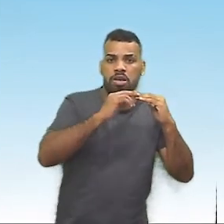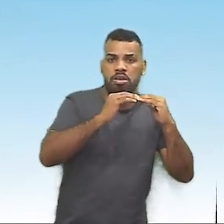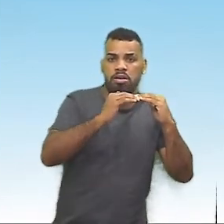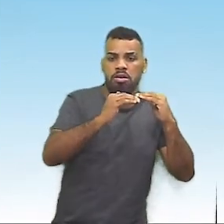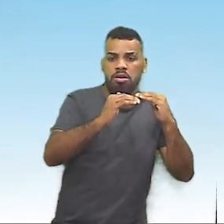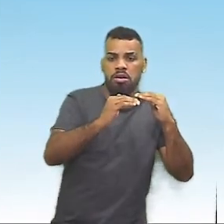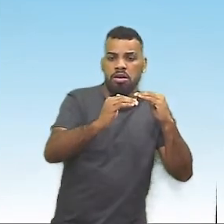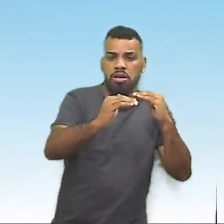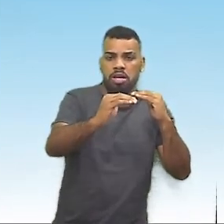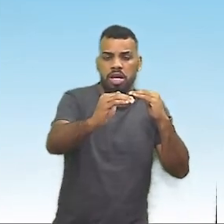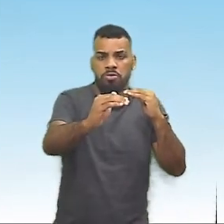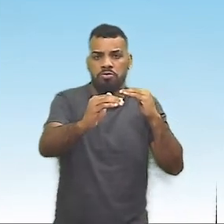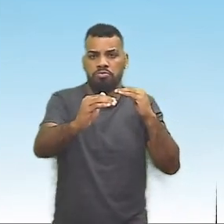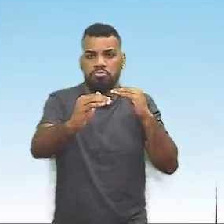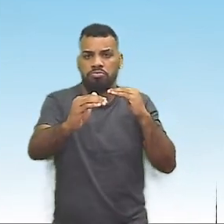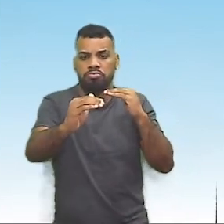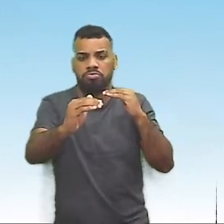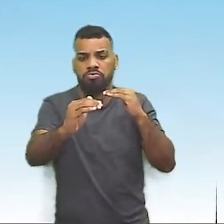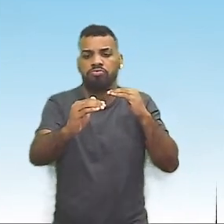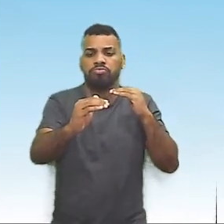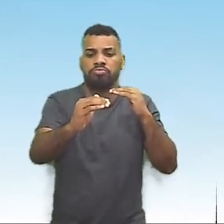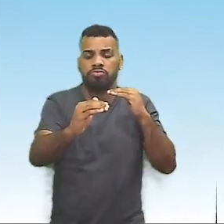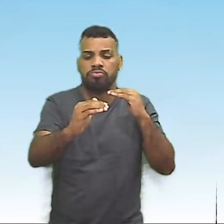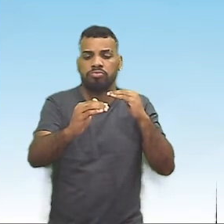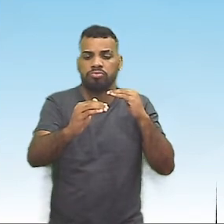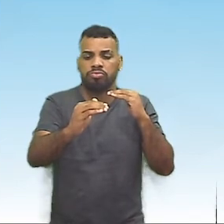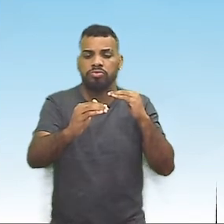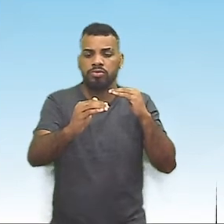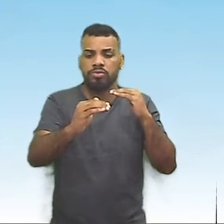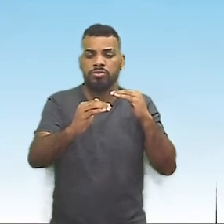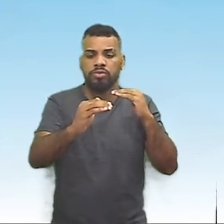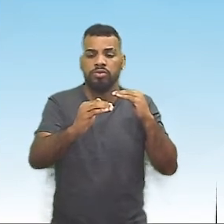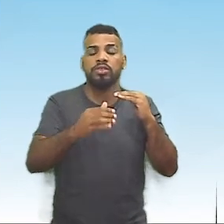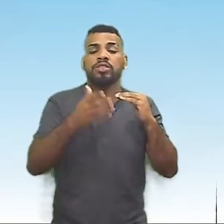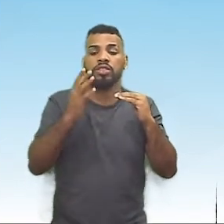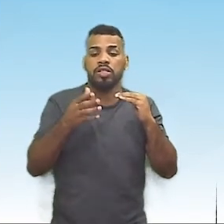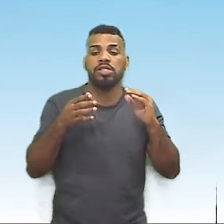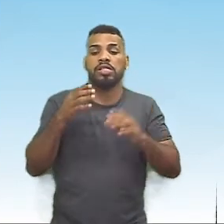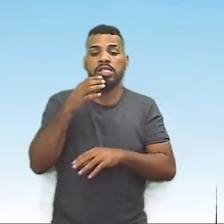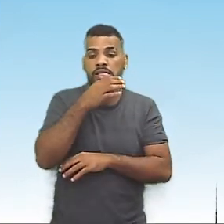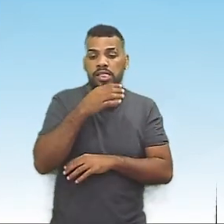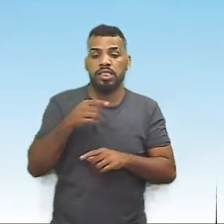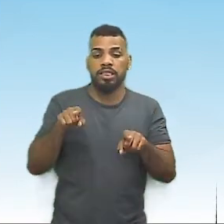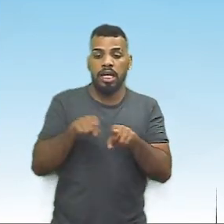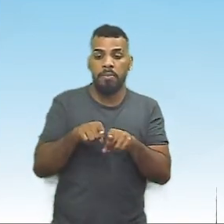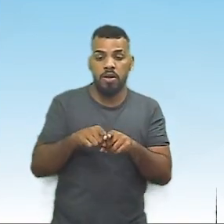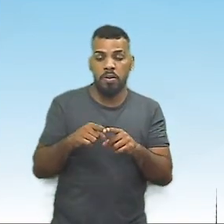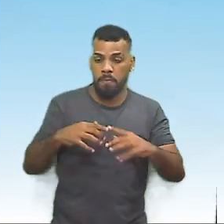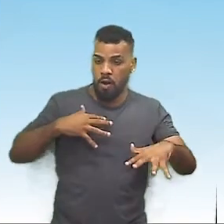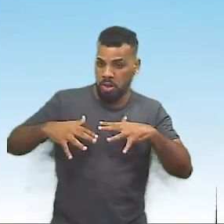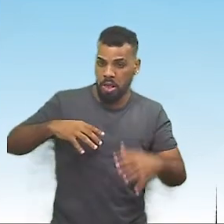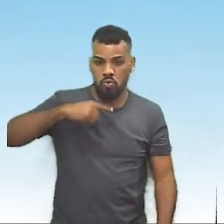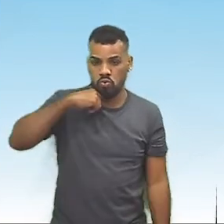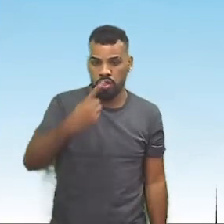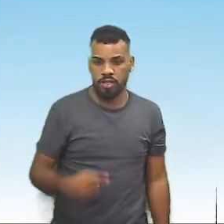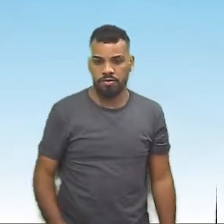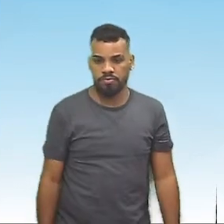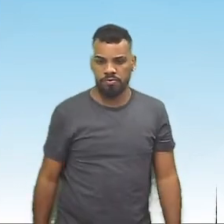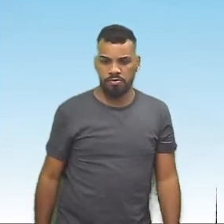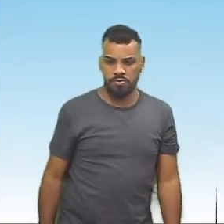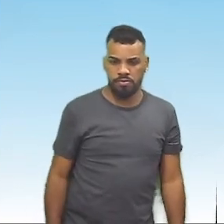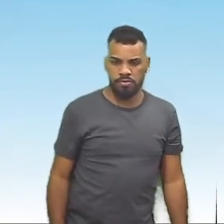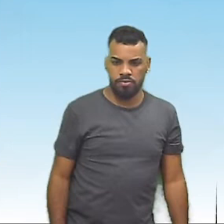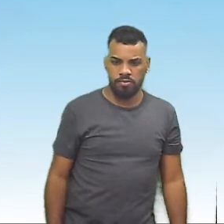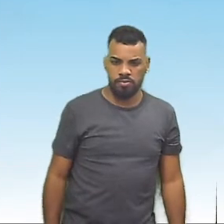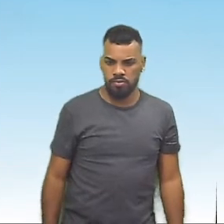fica recoberto por uma camada de ar quente que também não consegue se movimentar. Bom, aí eu gostaria que